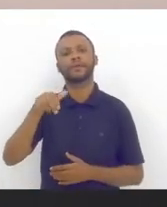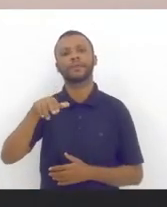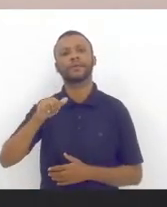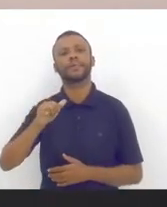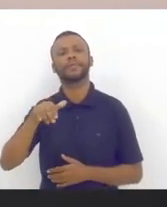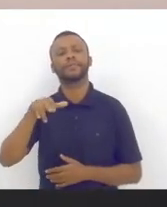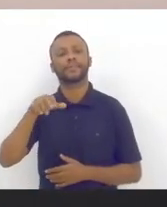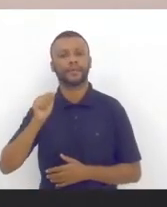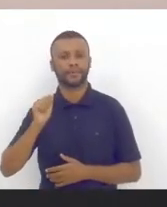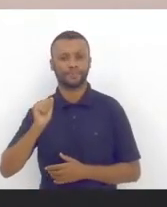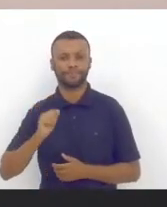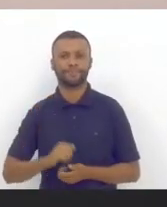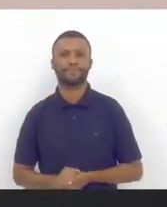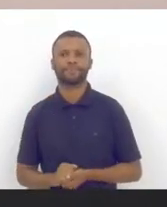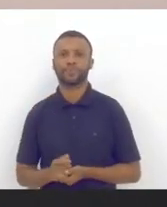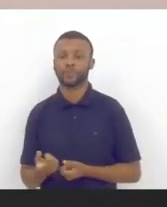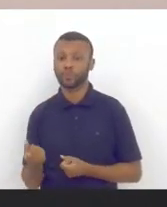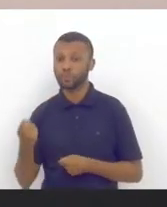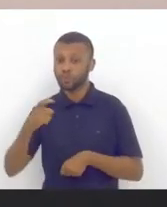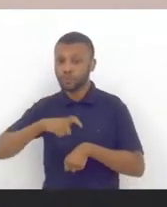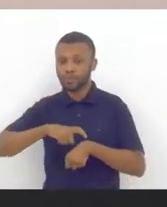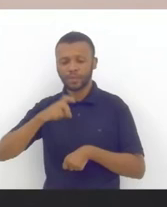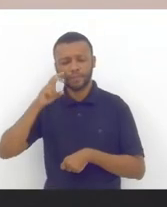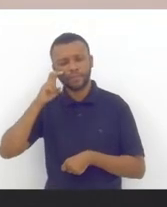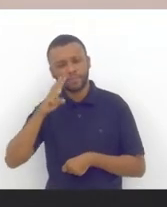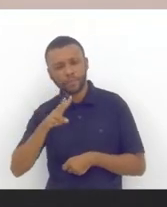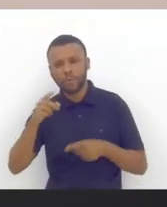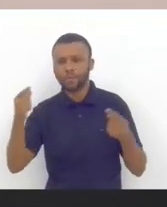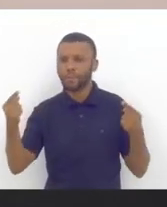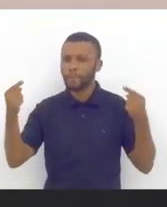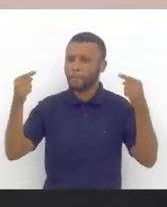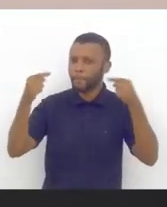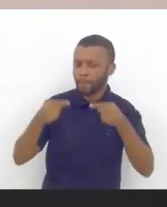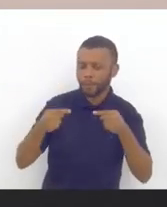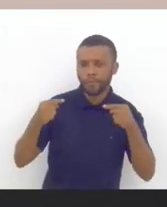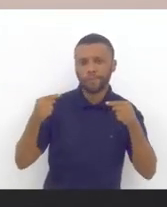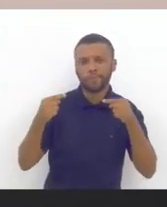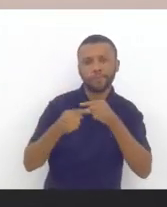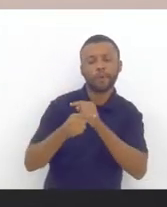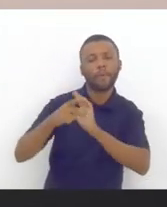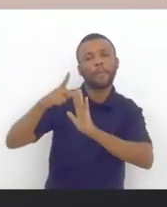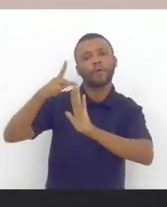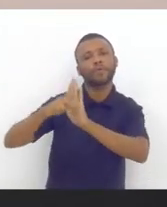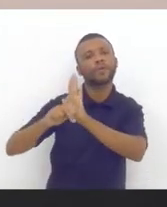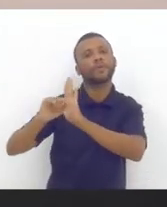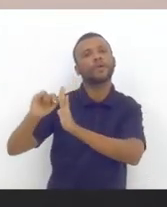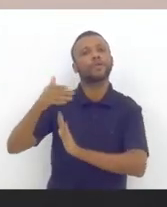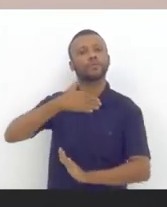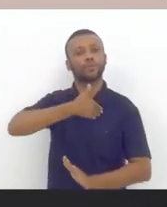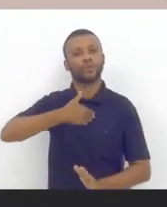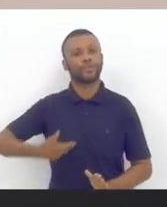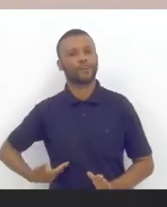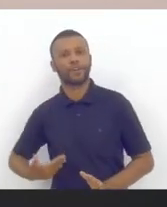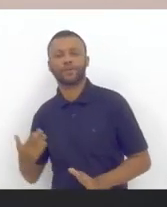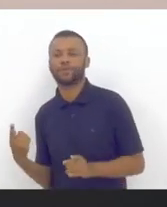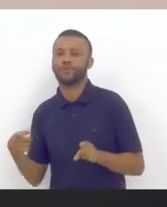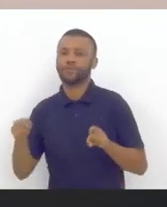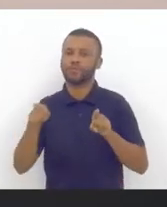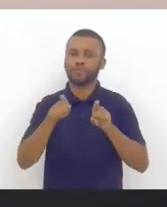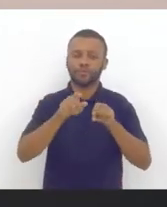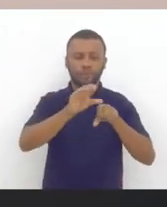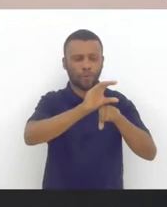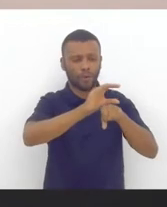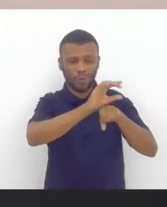quando a gente viu o confronto do projeto do Executivo com a Constituição